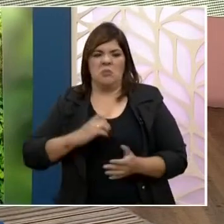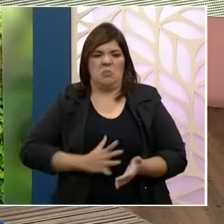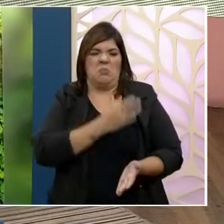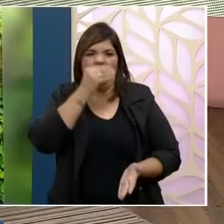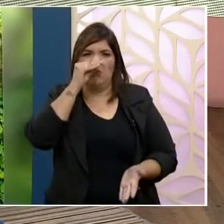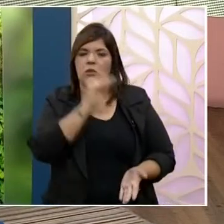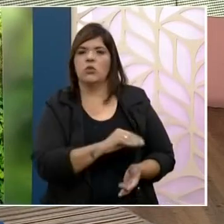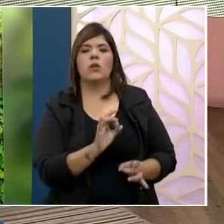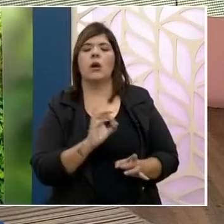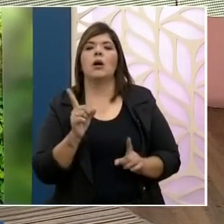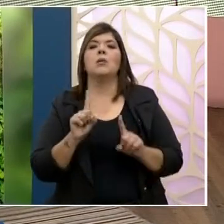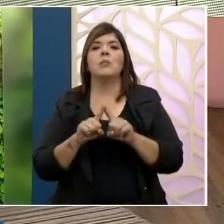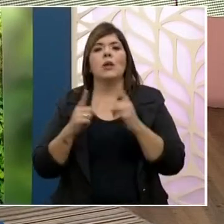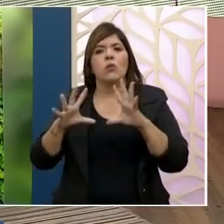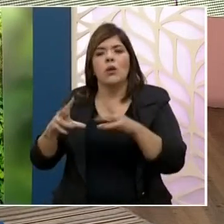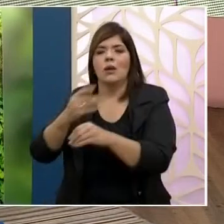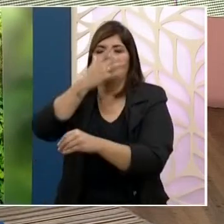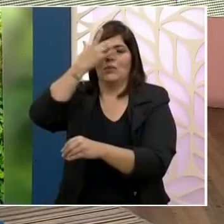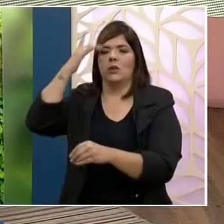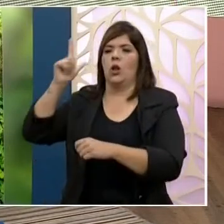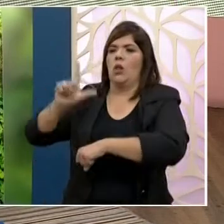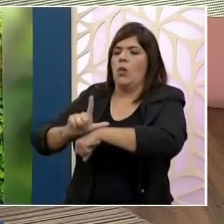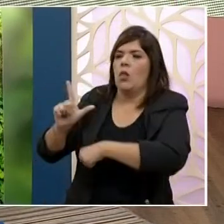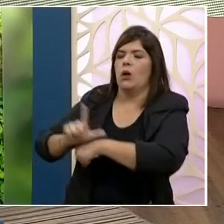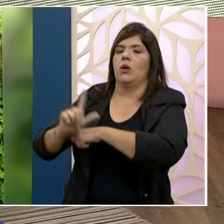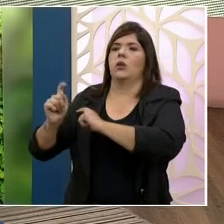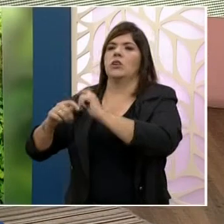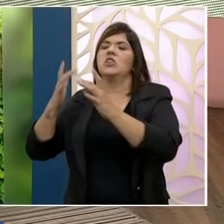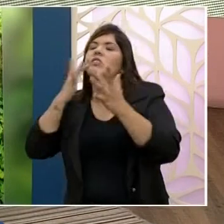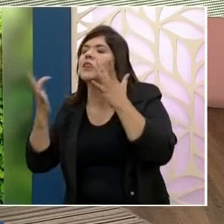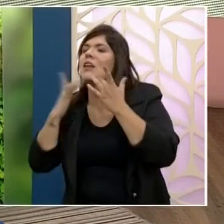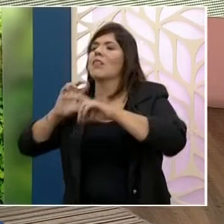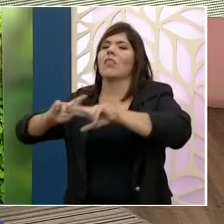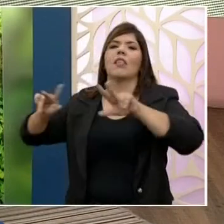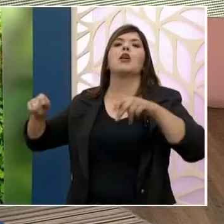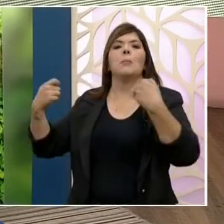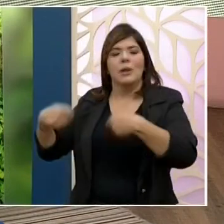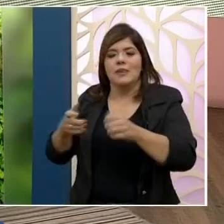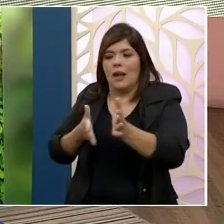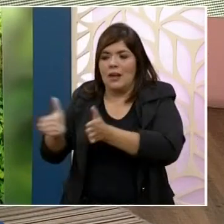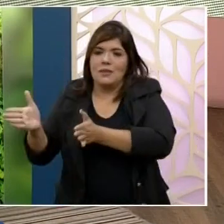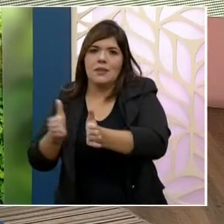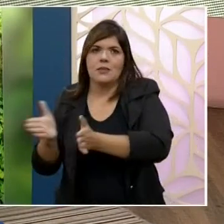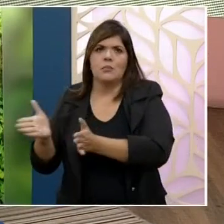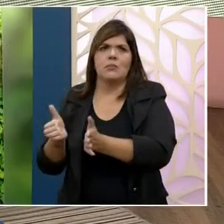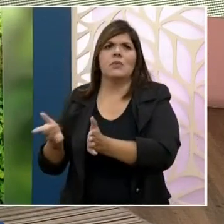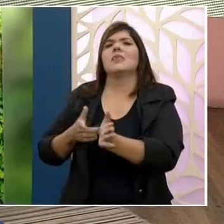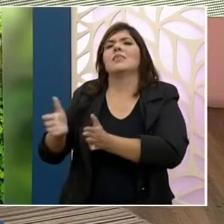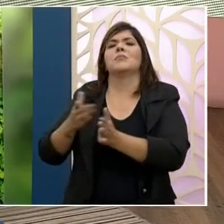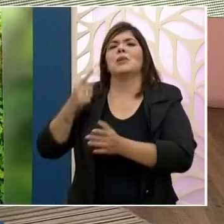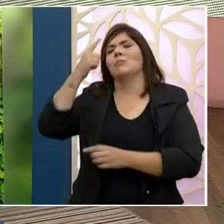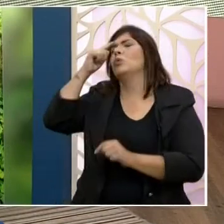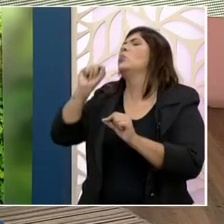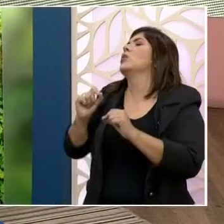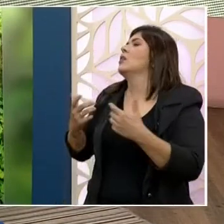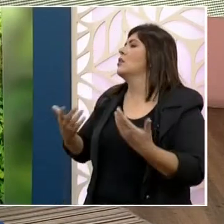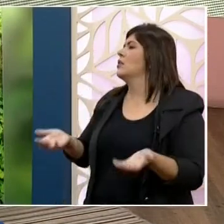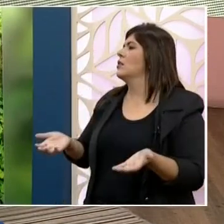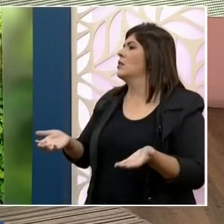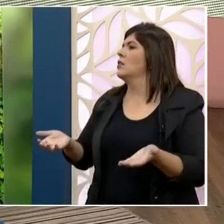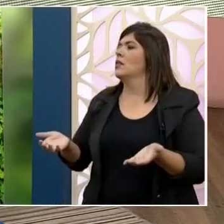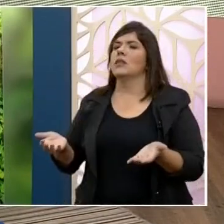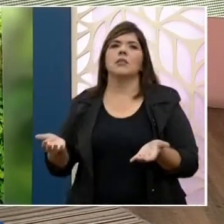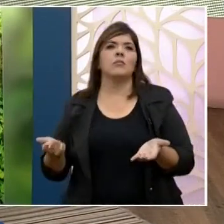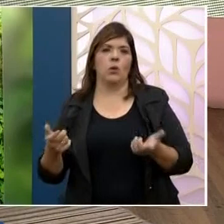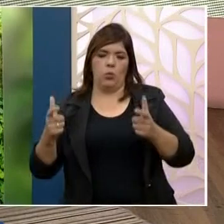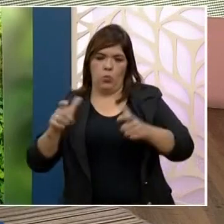todo estabelecimento aberto ao público tem que estar acessível. Quando a gente fala em acessibilidade, por exemplo, o que, que vem na sua cabeça? Exatamente,